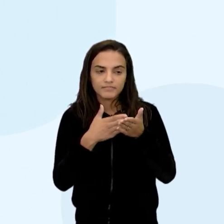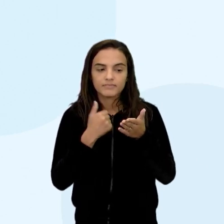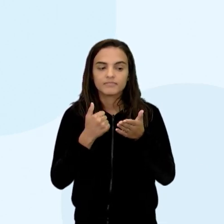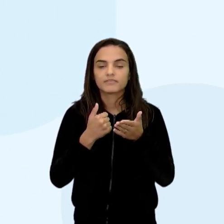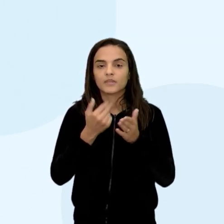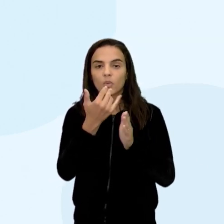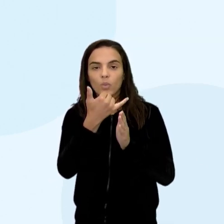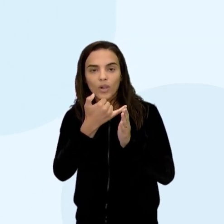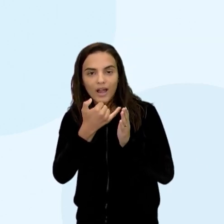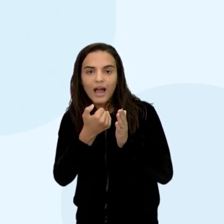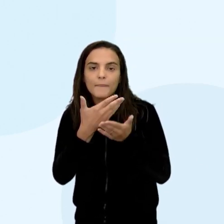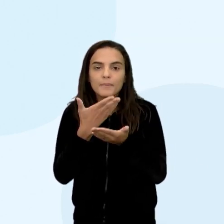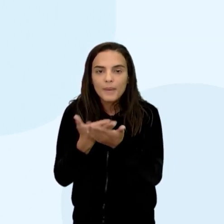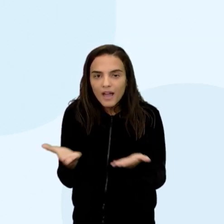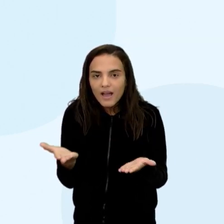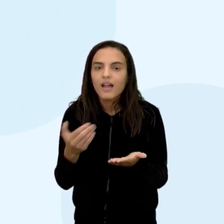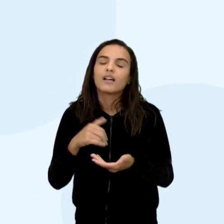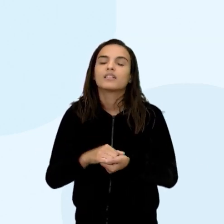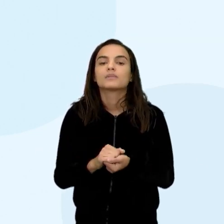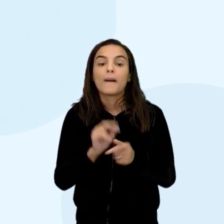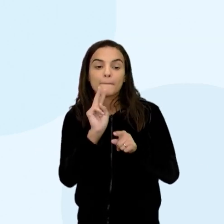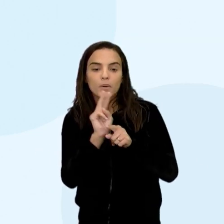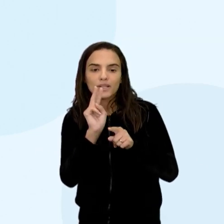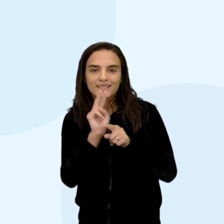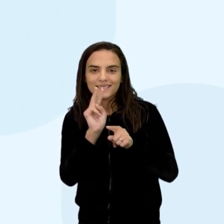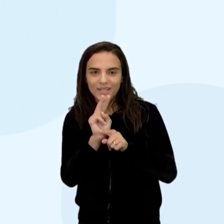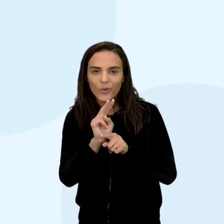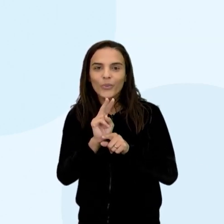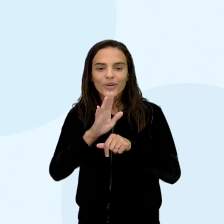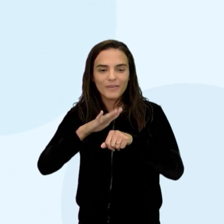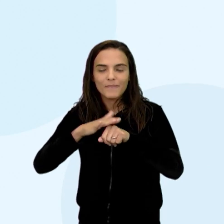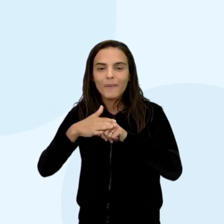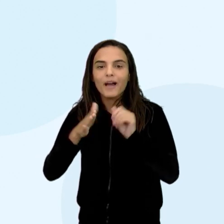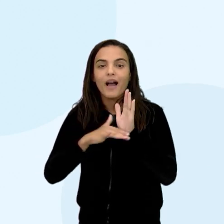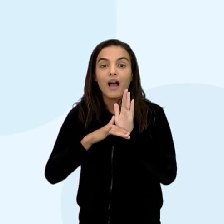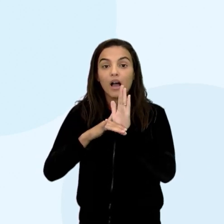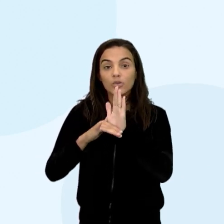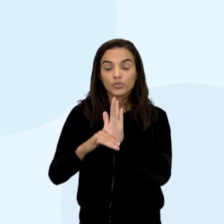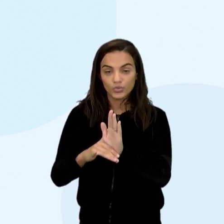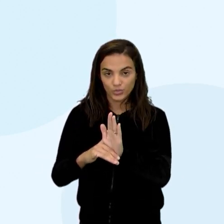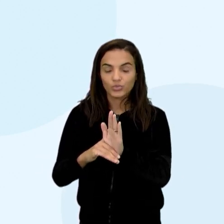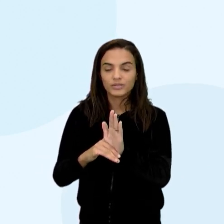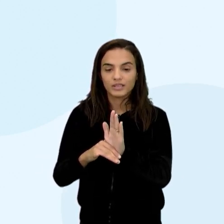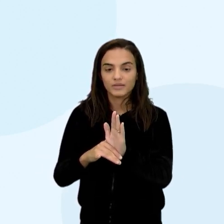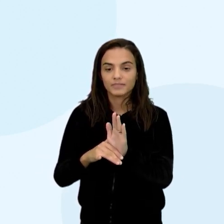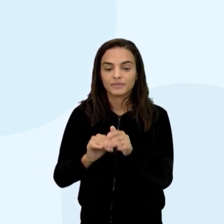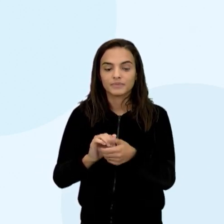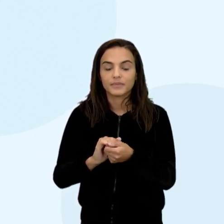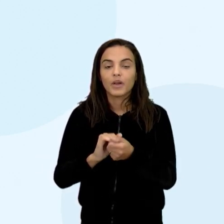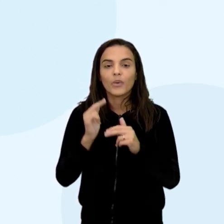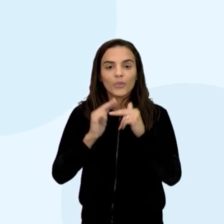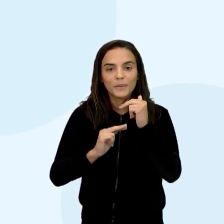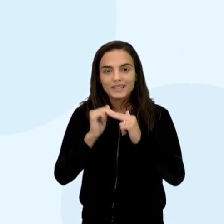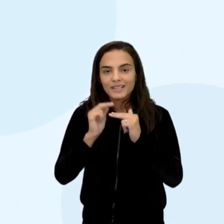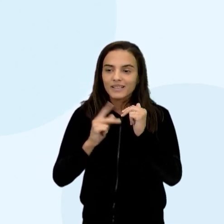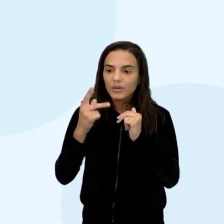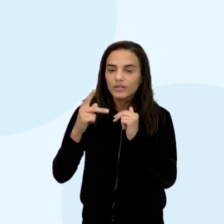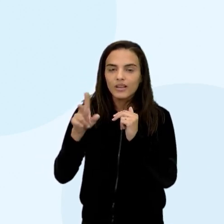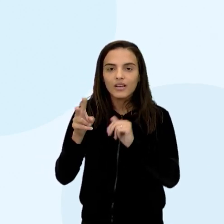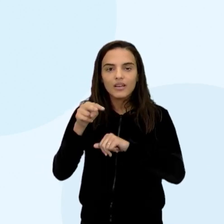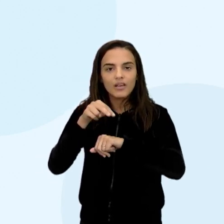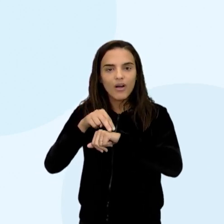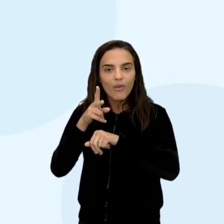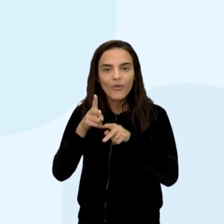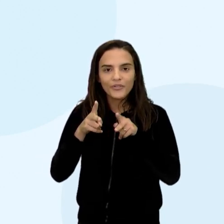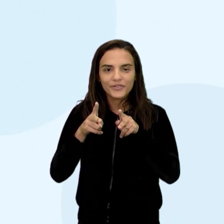o lápis cai. E essa proteção de madeira ajuda com que não os materiais dele se